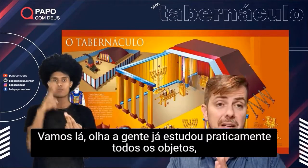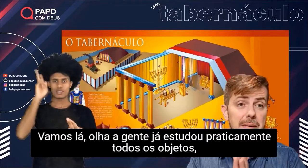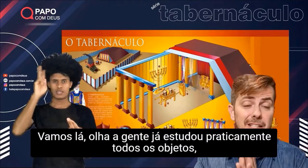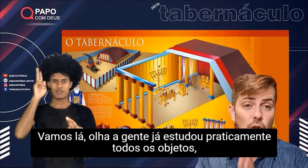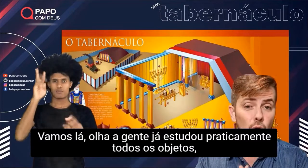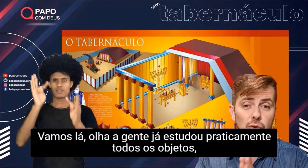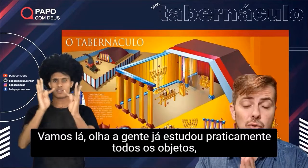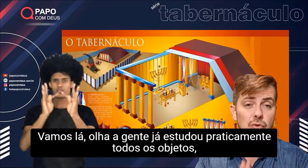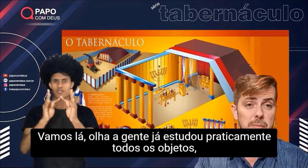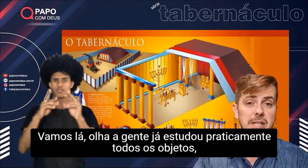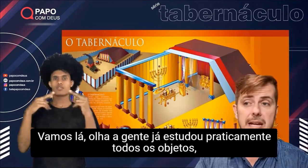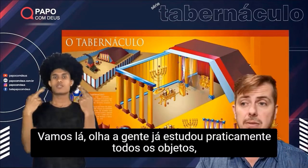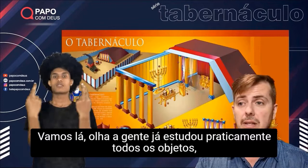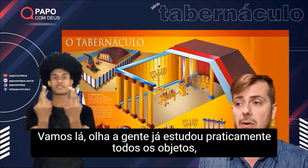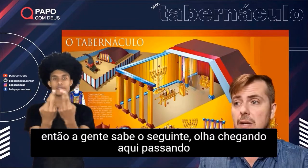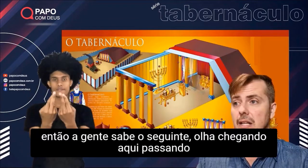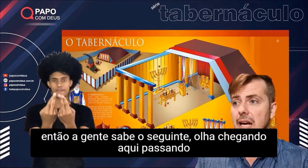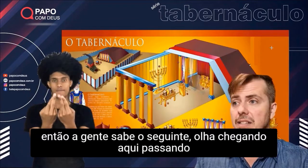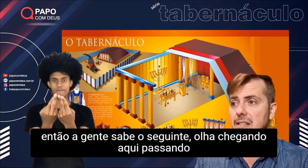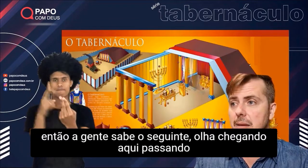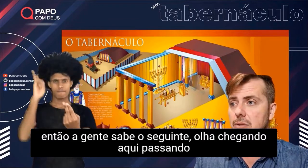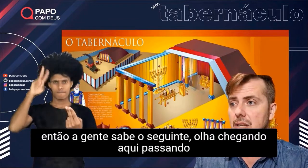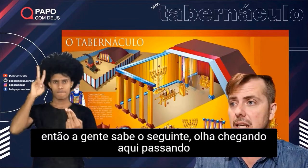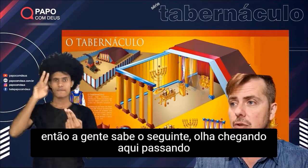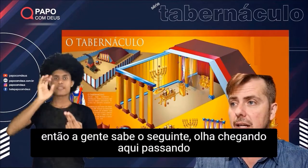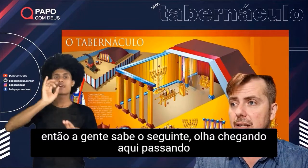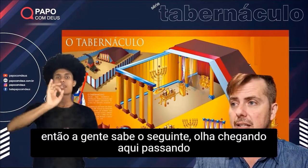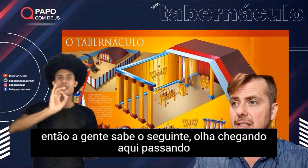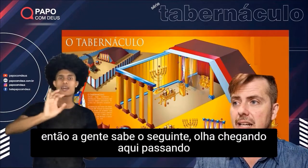estudou praticamente todos os objetos. Então, a gente